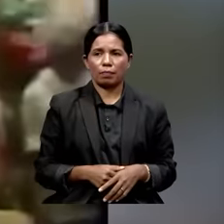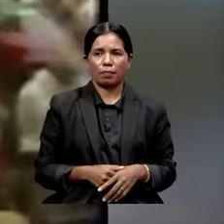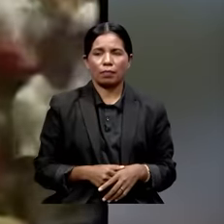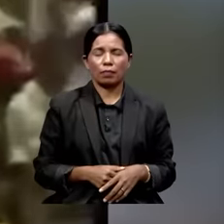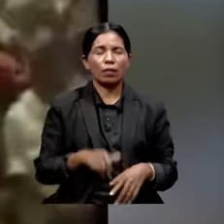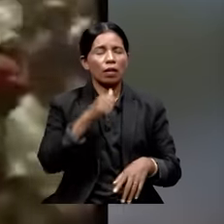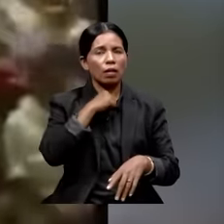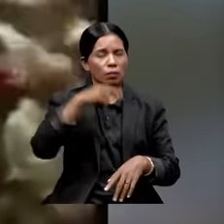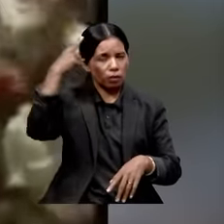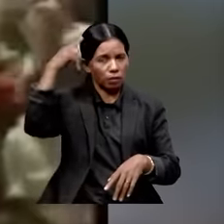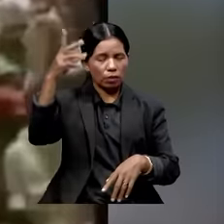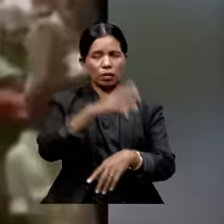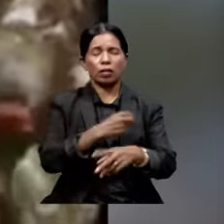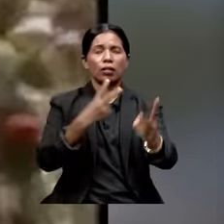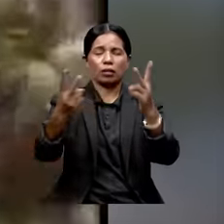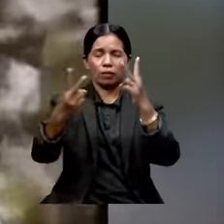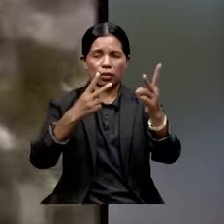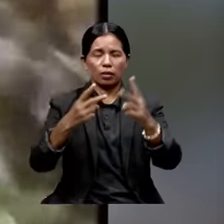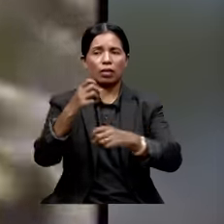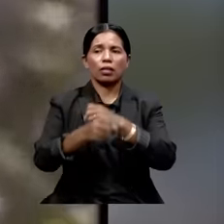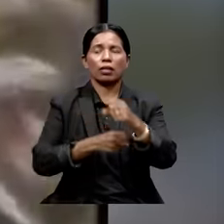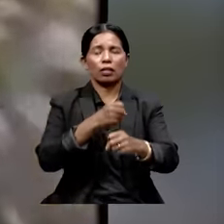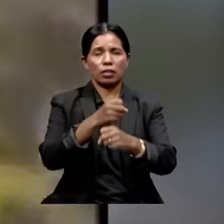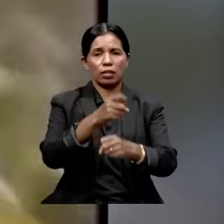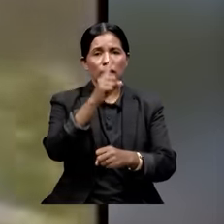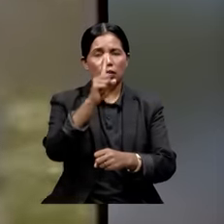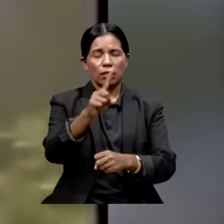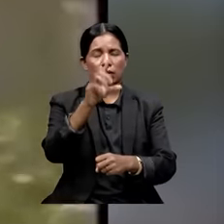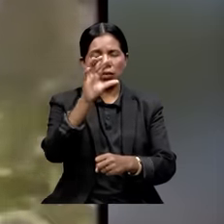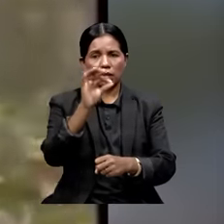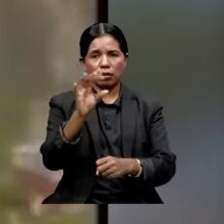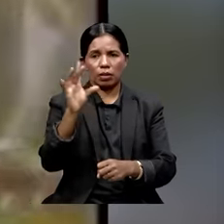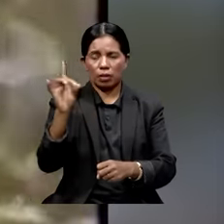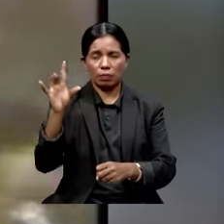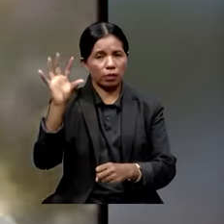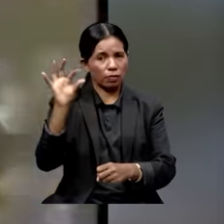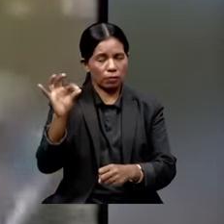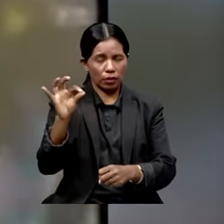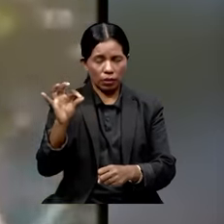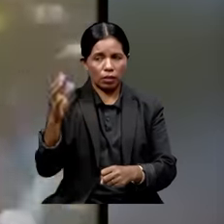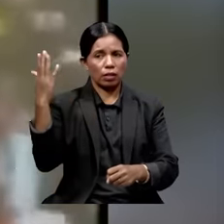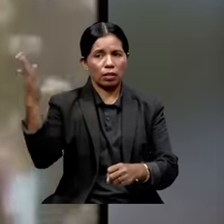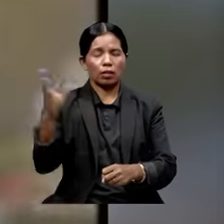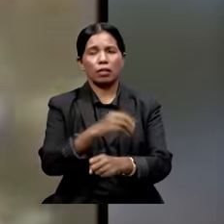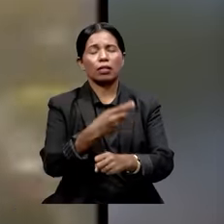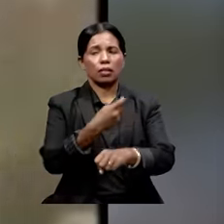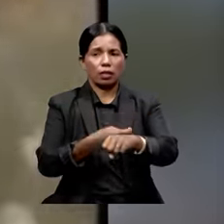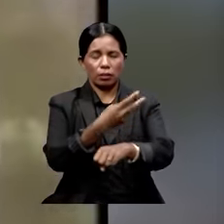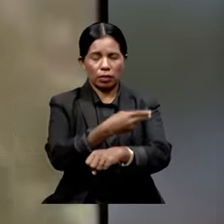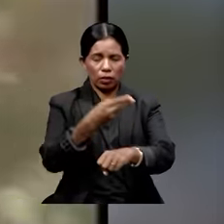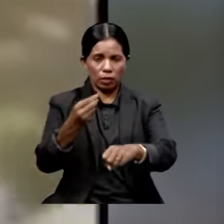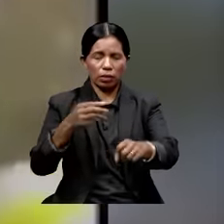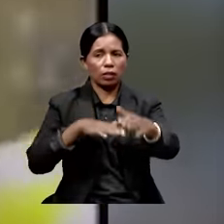Papa João Paulo II ne visita e atinam reunida a tosia o aluno Loresensia, né? Acontece a ocupação indonésia em